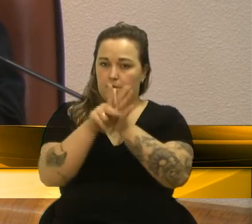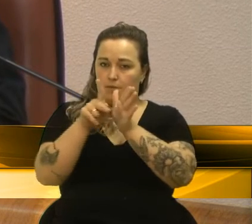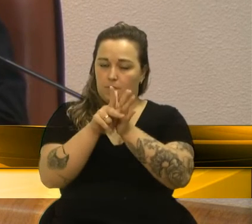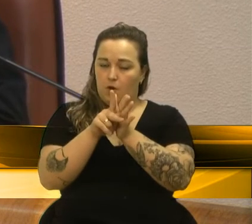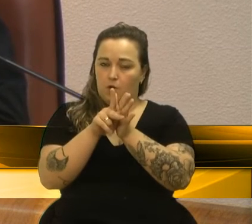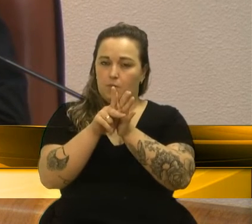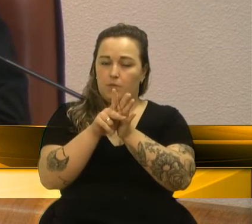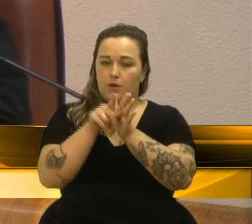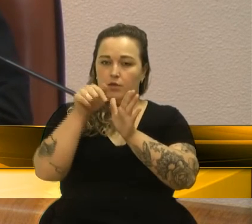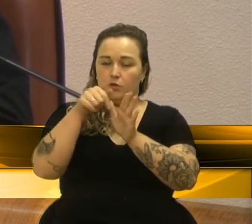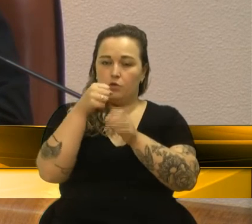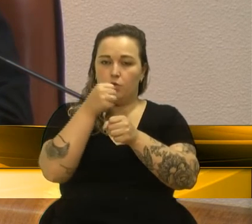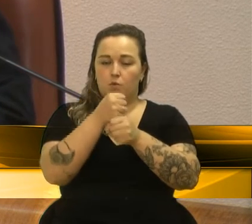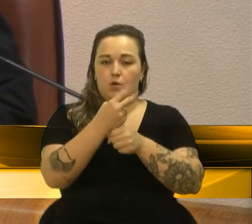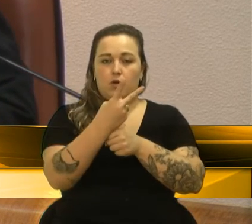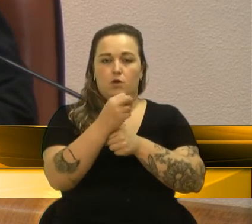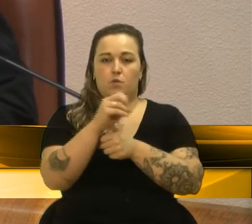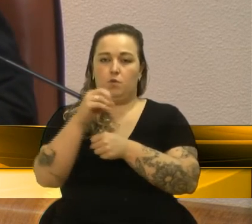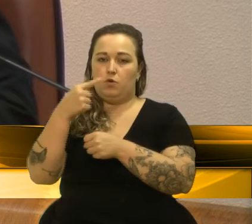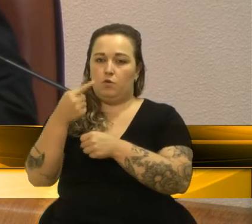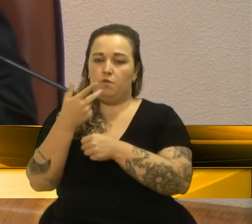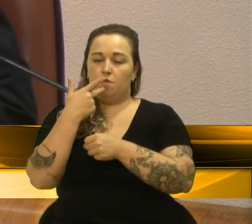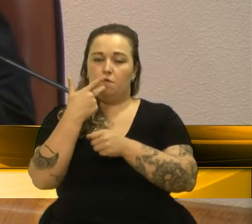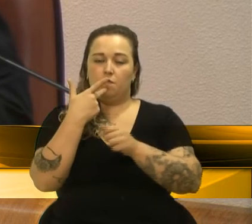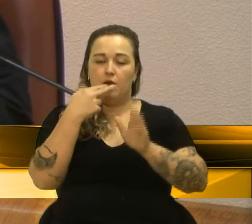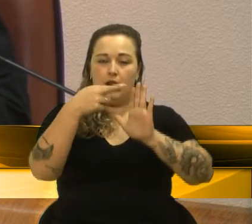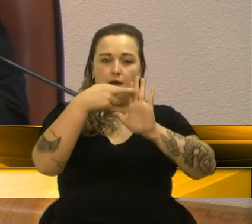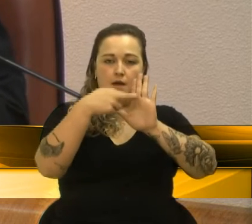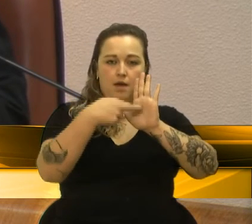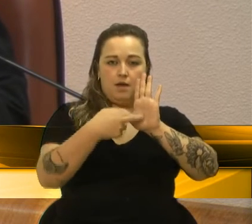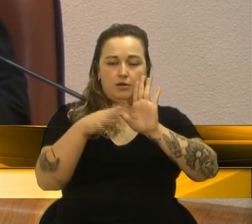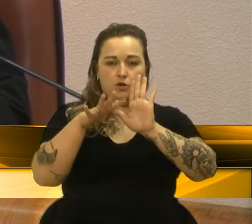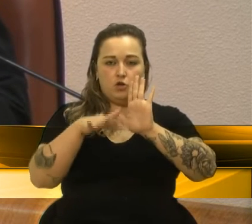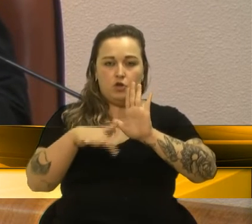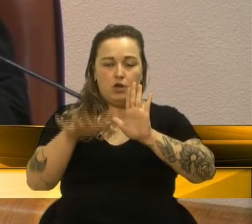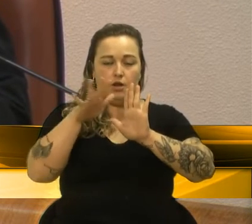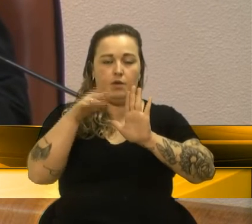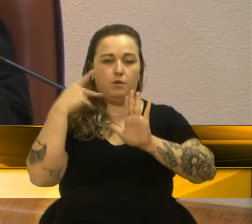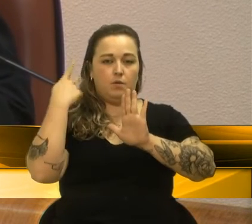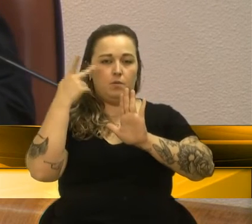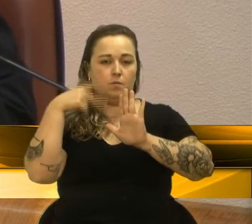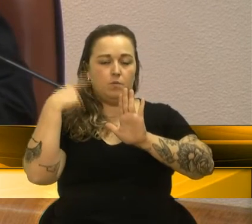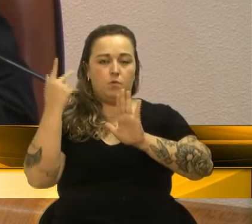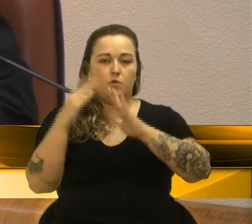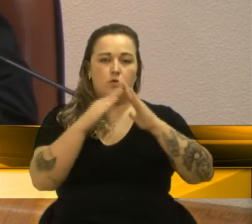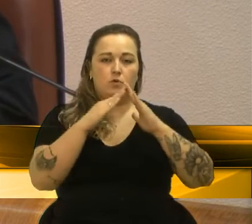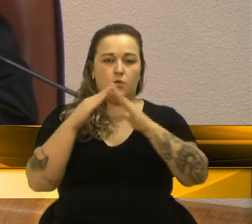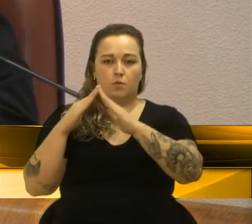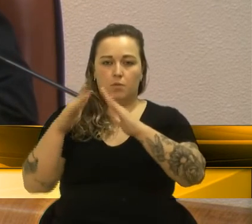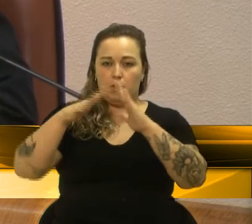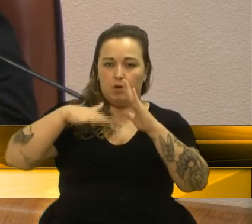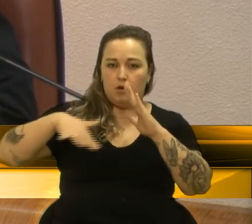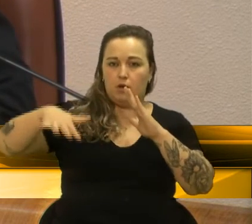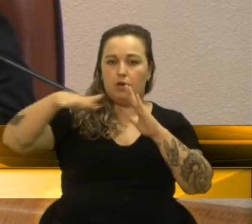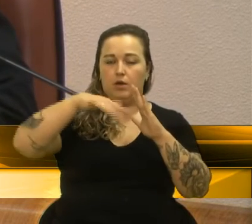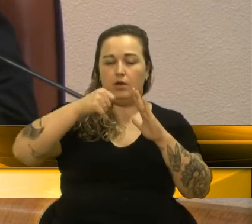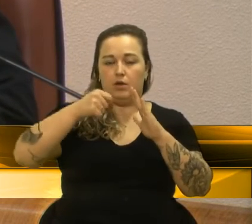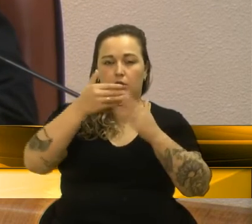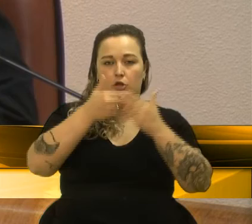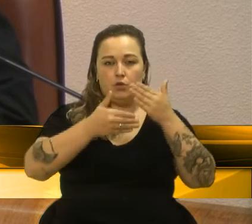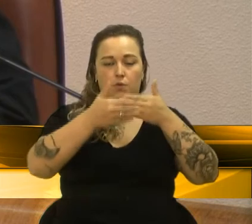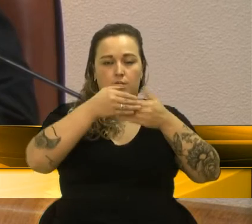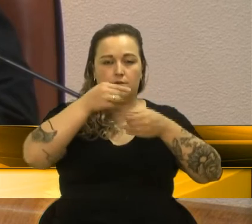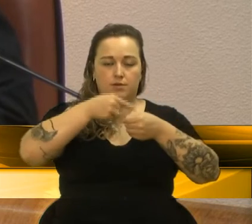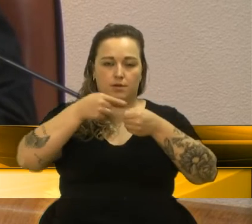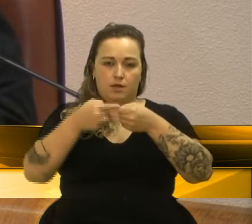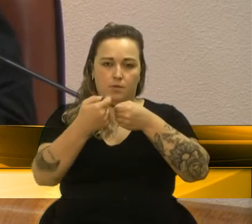10.257/2001, fecha parênteses, estabelece as diretrizes gerais da política urbana, que deve ser executada pelos municípios e